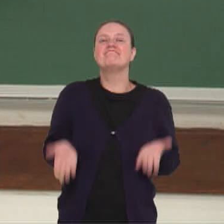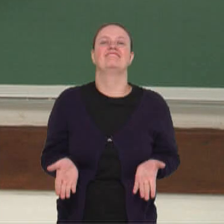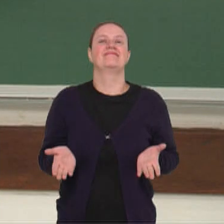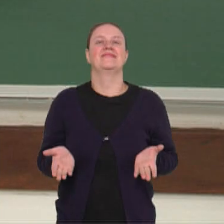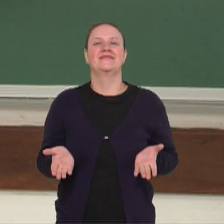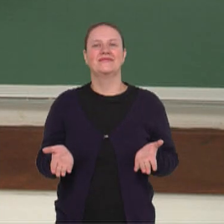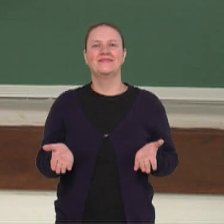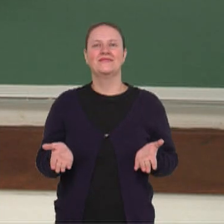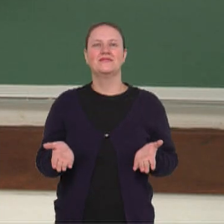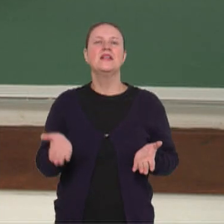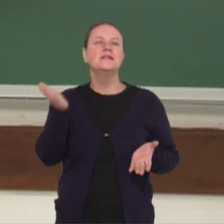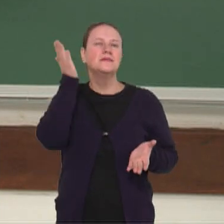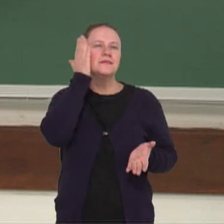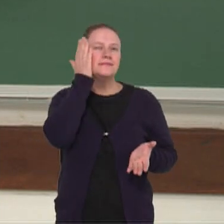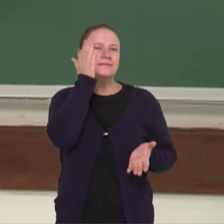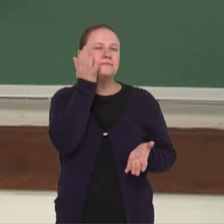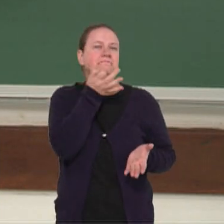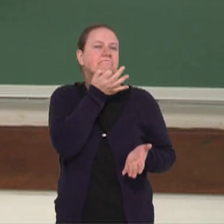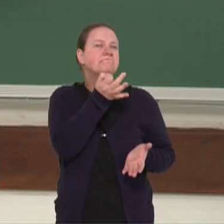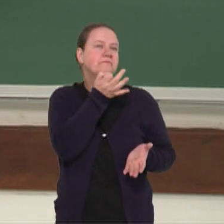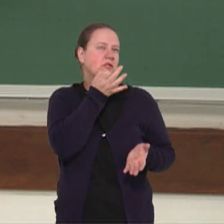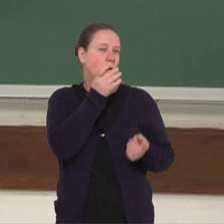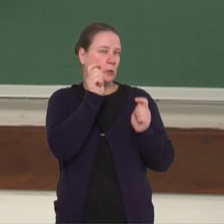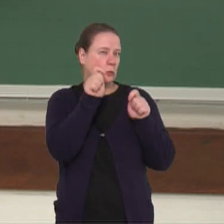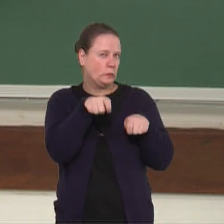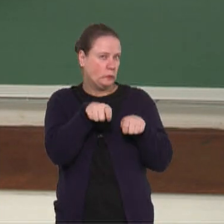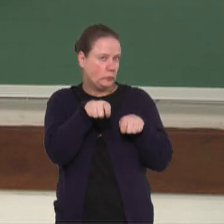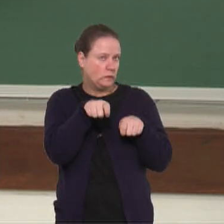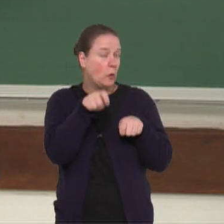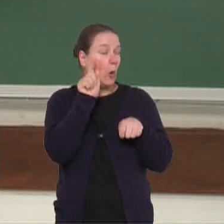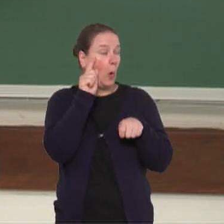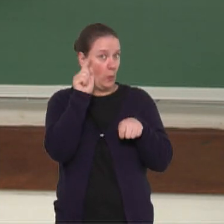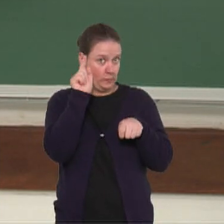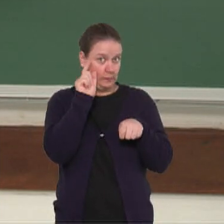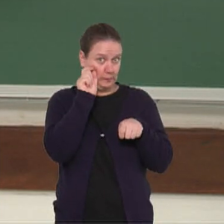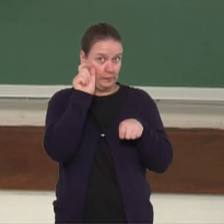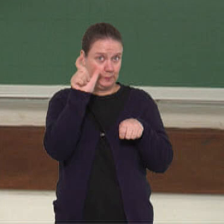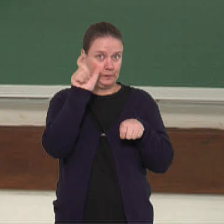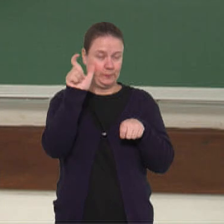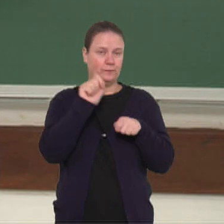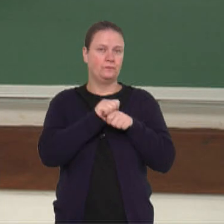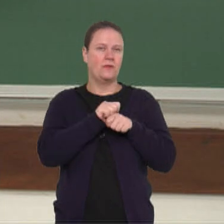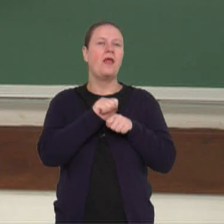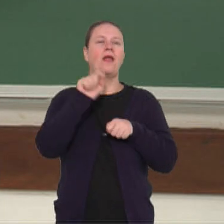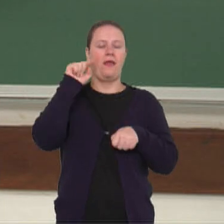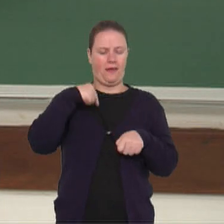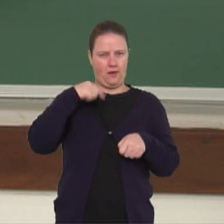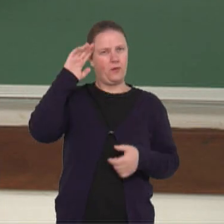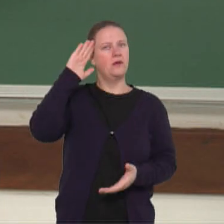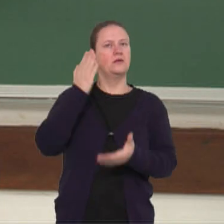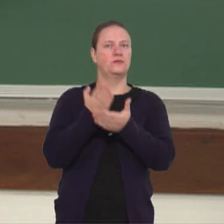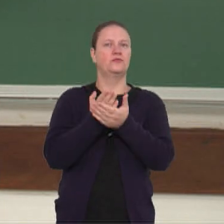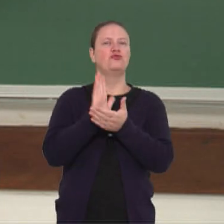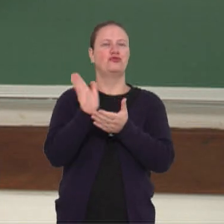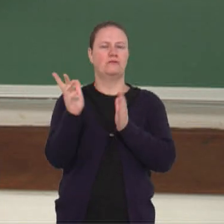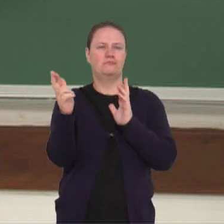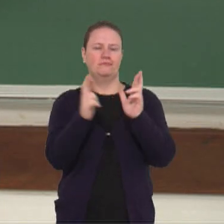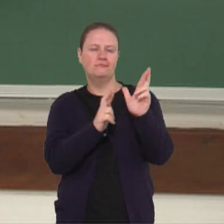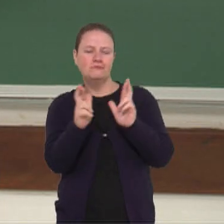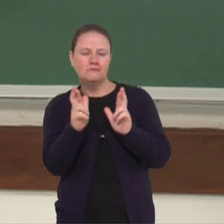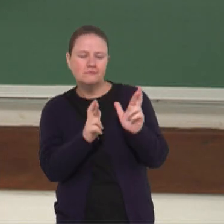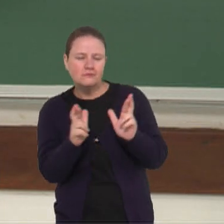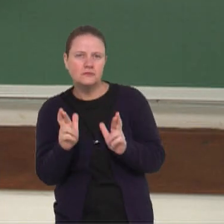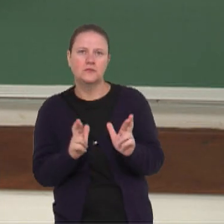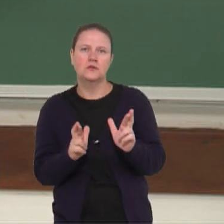Então, sabe uma sugestão que eu poderia dar para vocês? Se bem que eu acho que vocês já conseguiram responder, né?